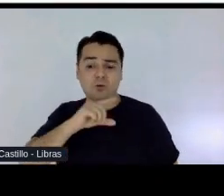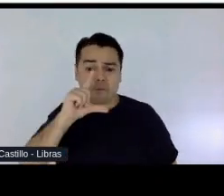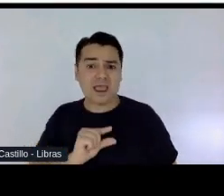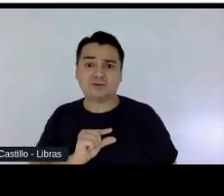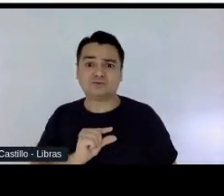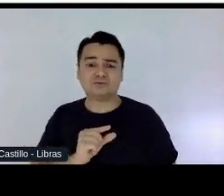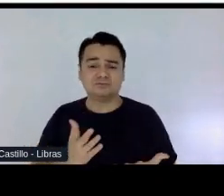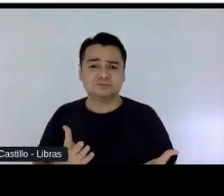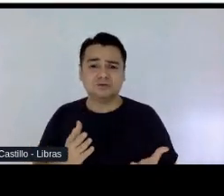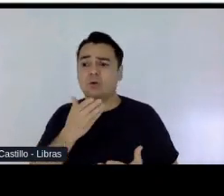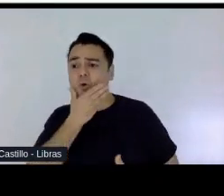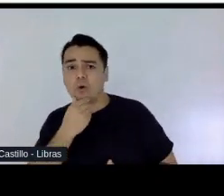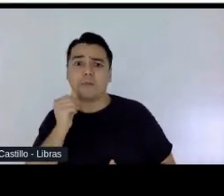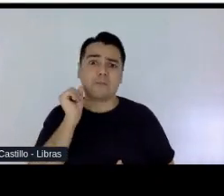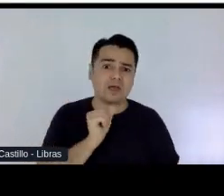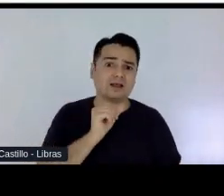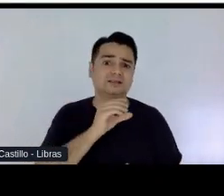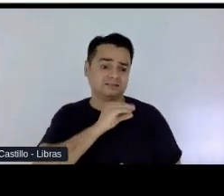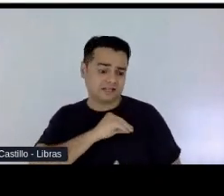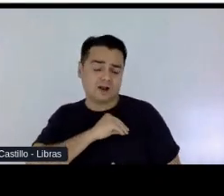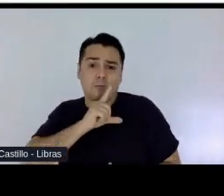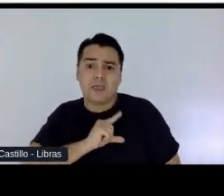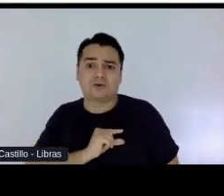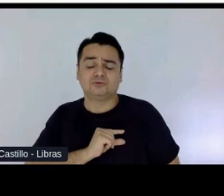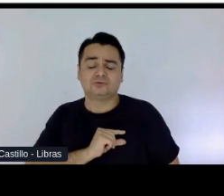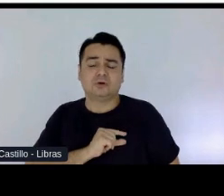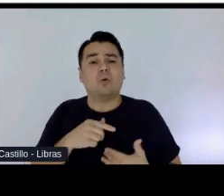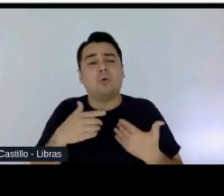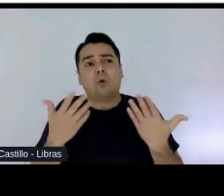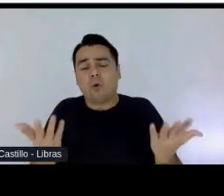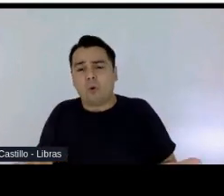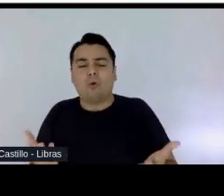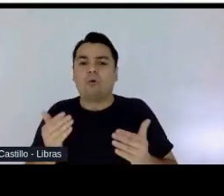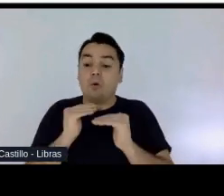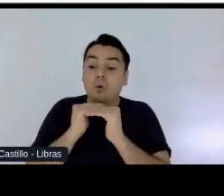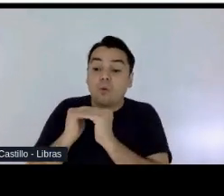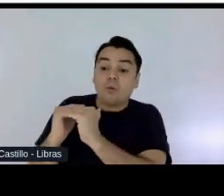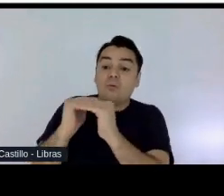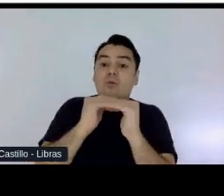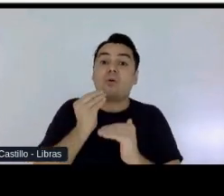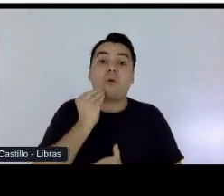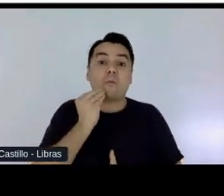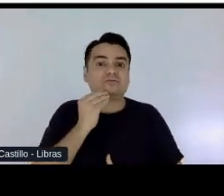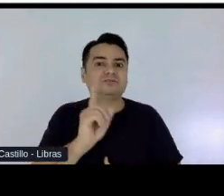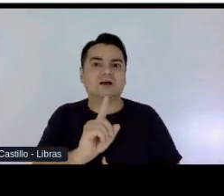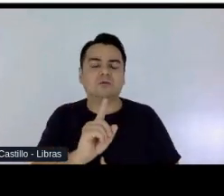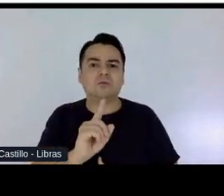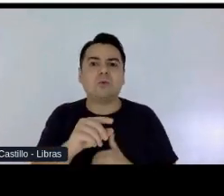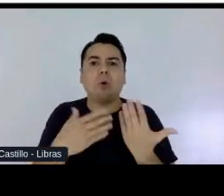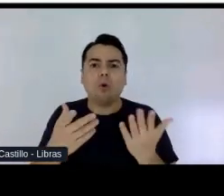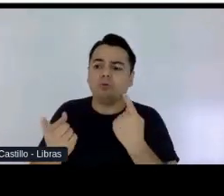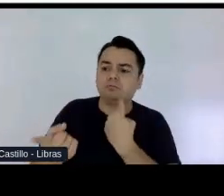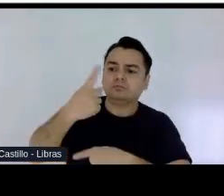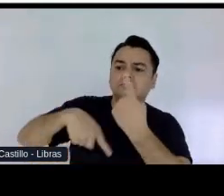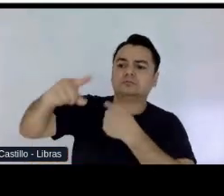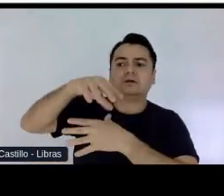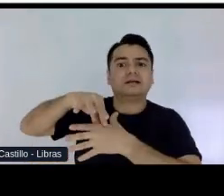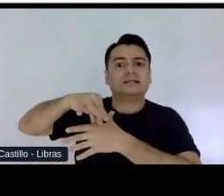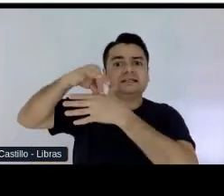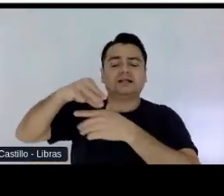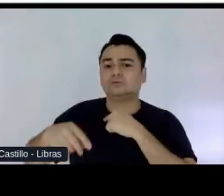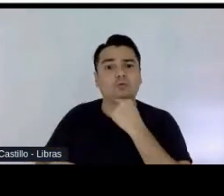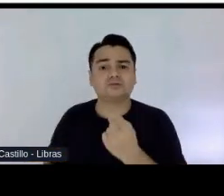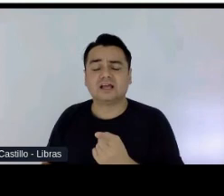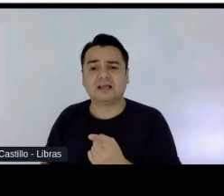discriminatório não ter oportunidades iguais, então não poder chegar a cargos maiores, a questão do